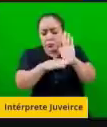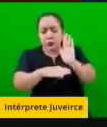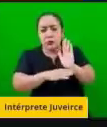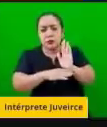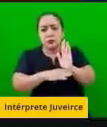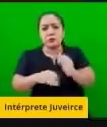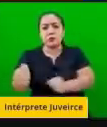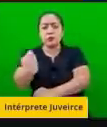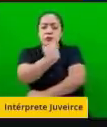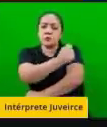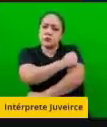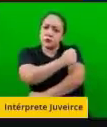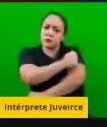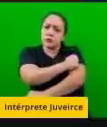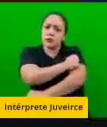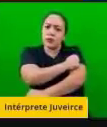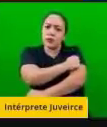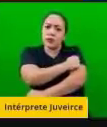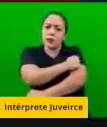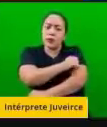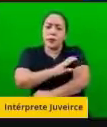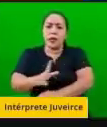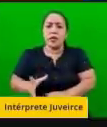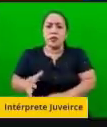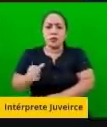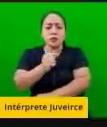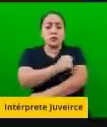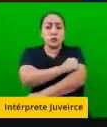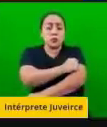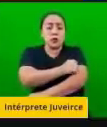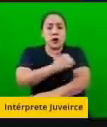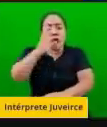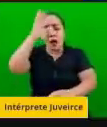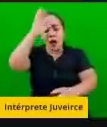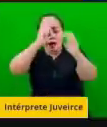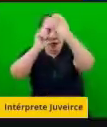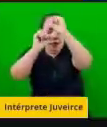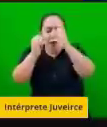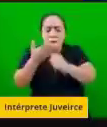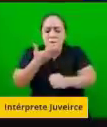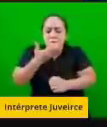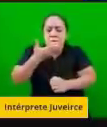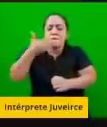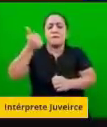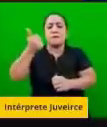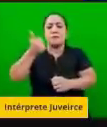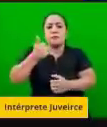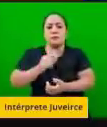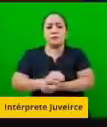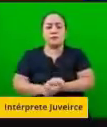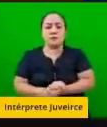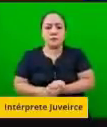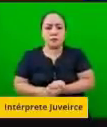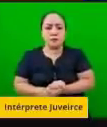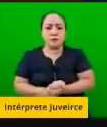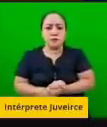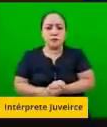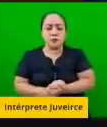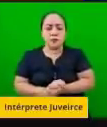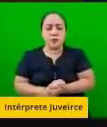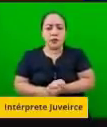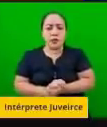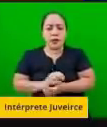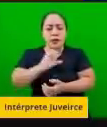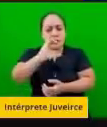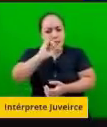ser atendidos da melhor forma possível nesse momento. Sobre essa CI, eu gostaria